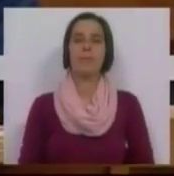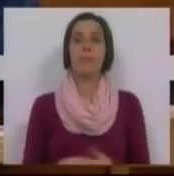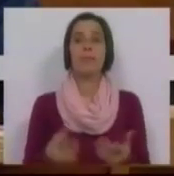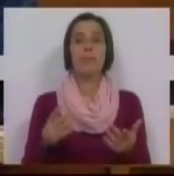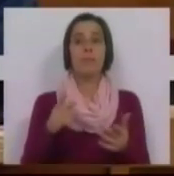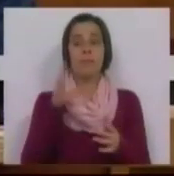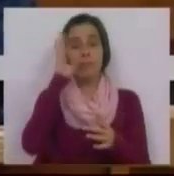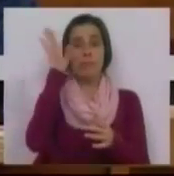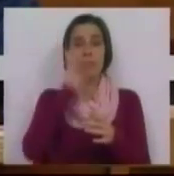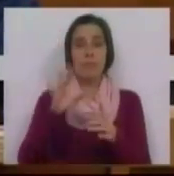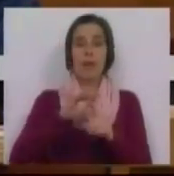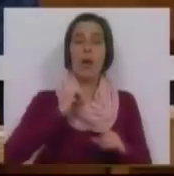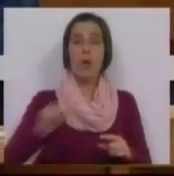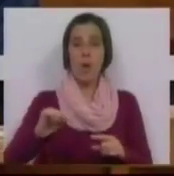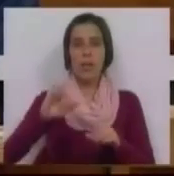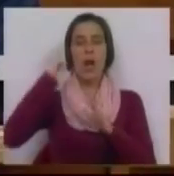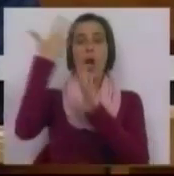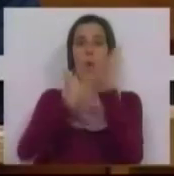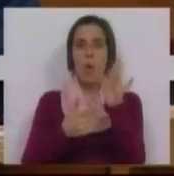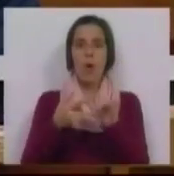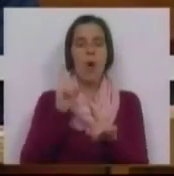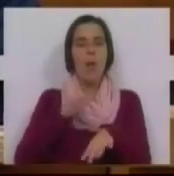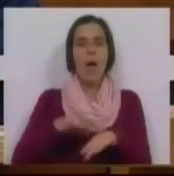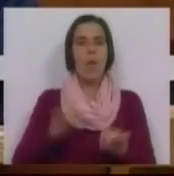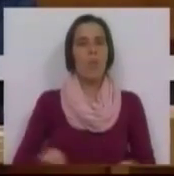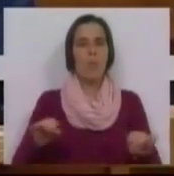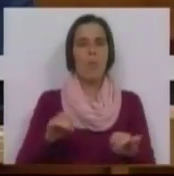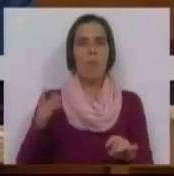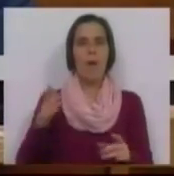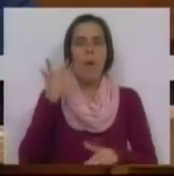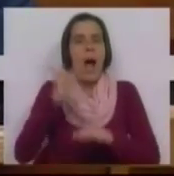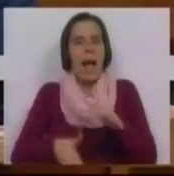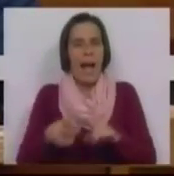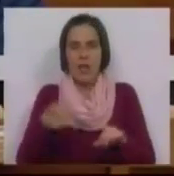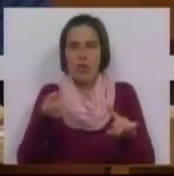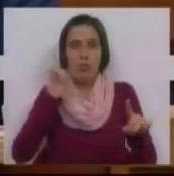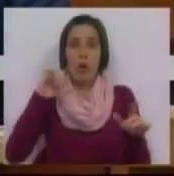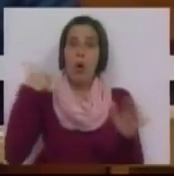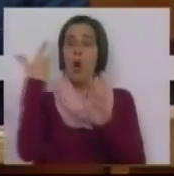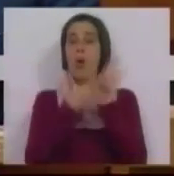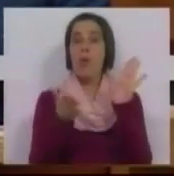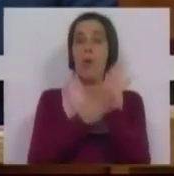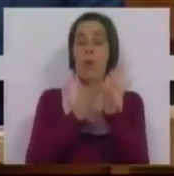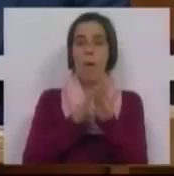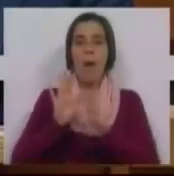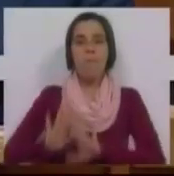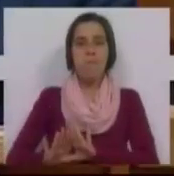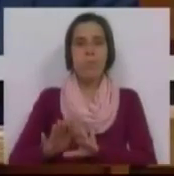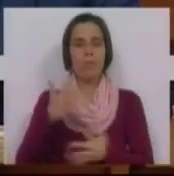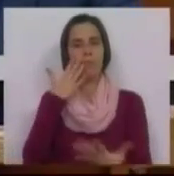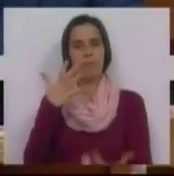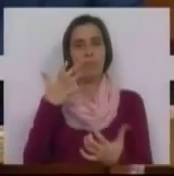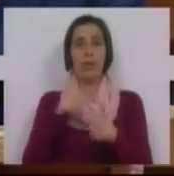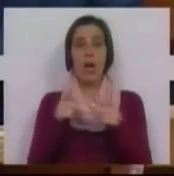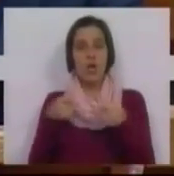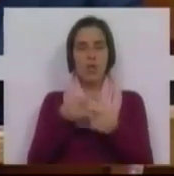A senha contra a Constituição não é inocente ou sequer um acaso. A Constituição é o entrave derradeiro